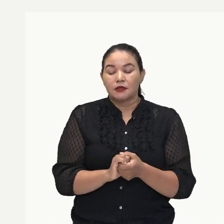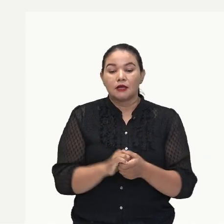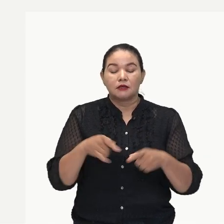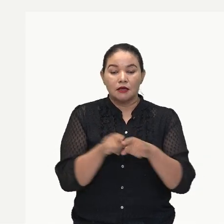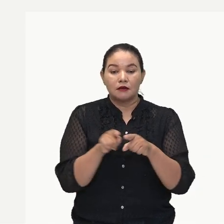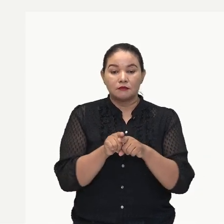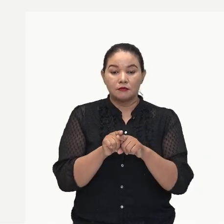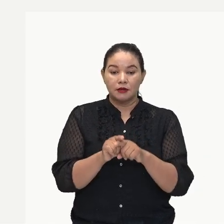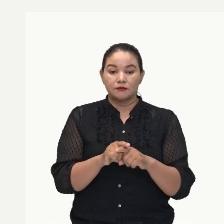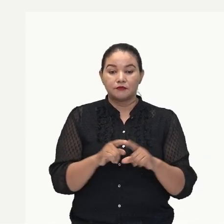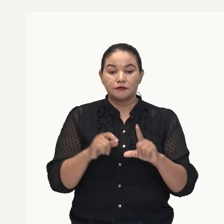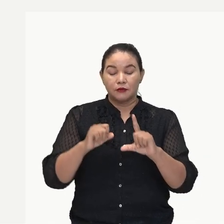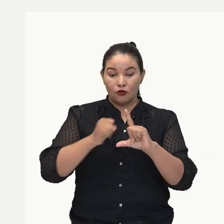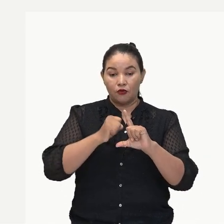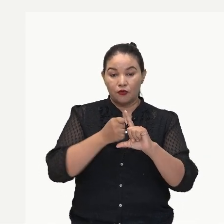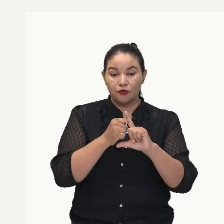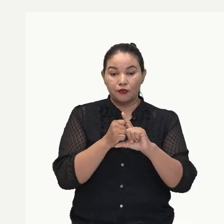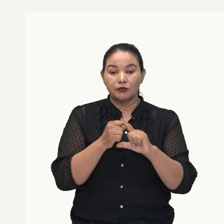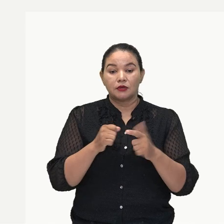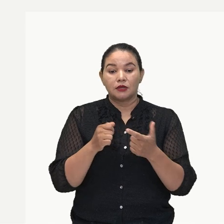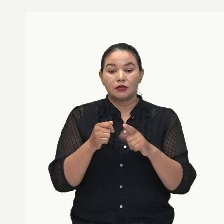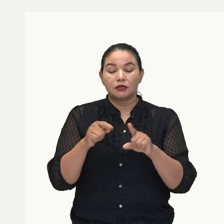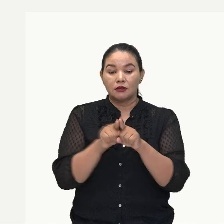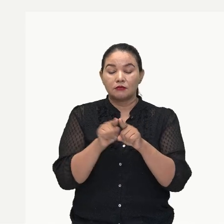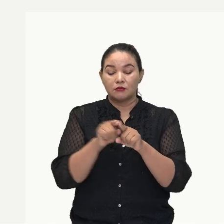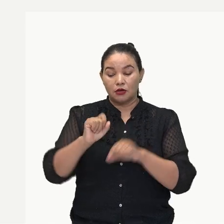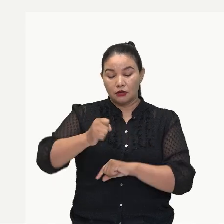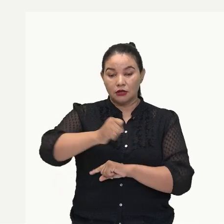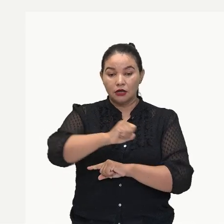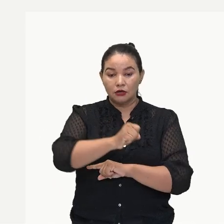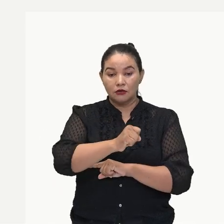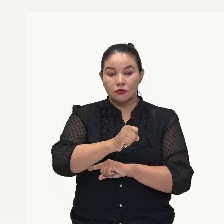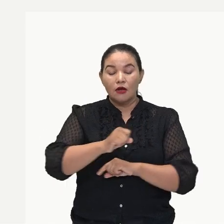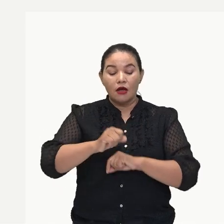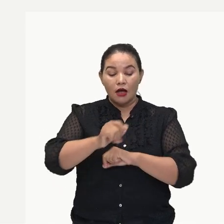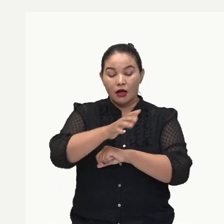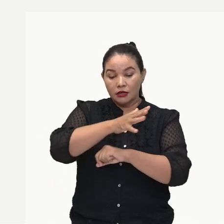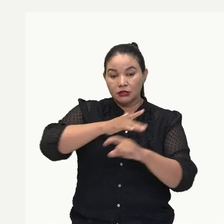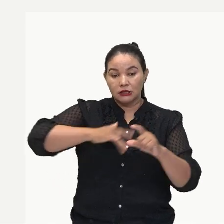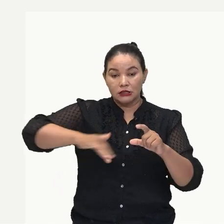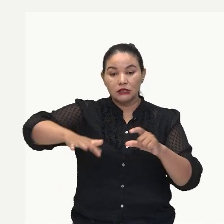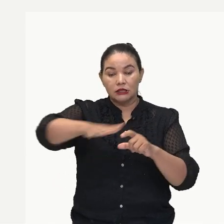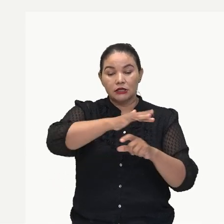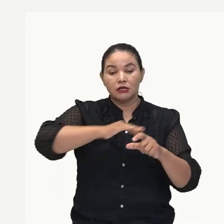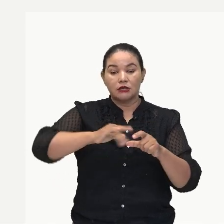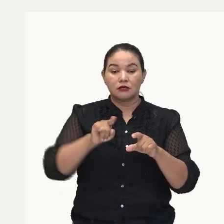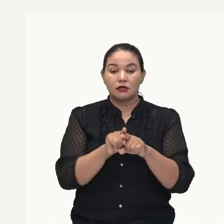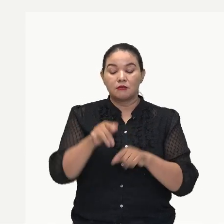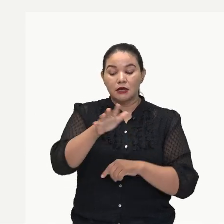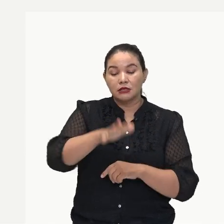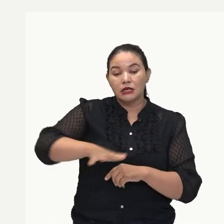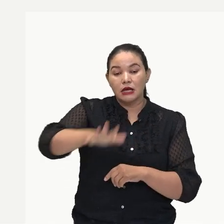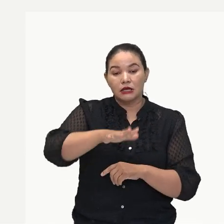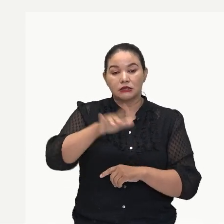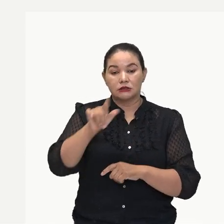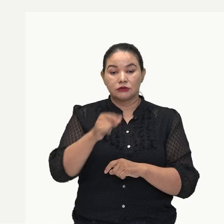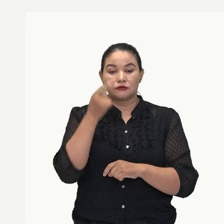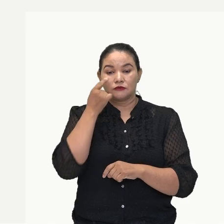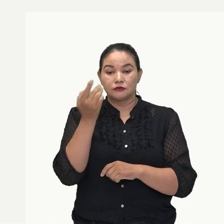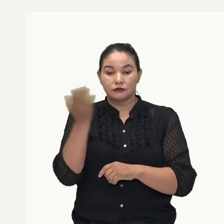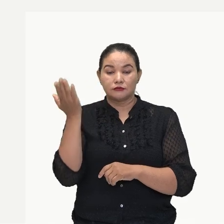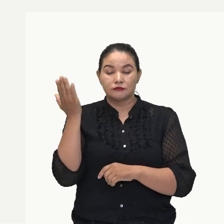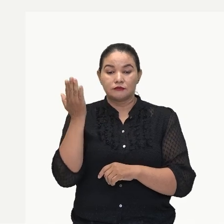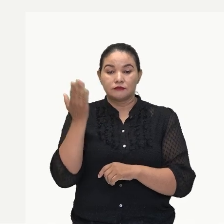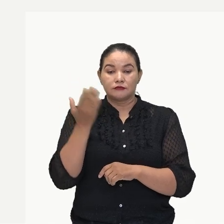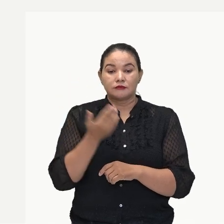Kong, Formosa ou Taiwan sendo uma ilha e essa região aqui vai ser a